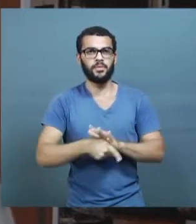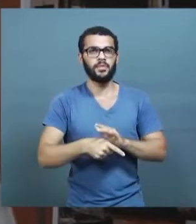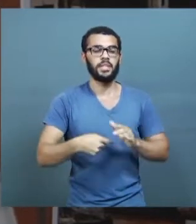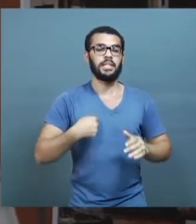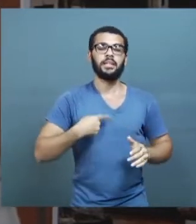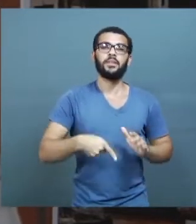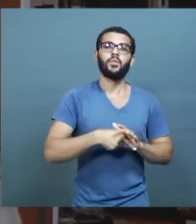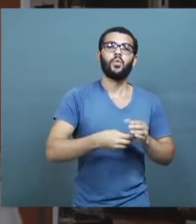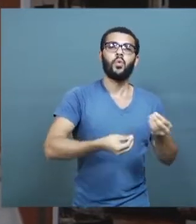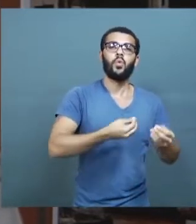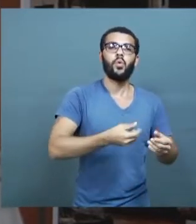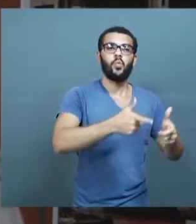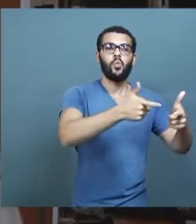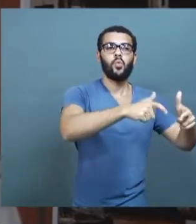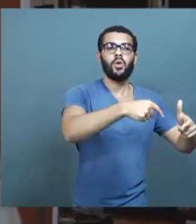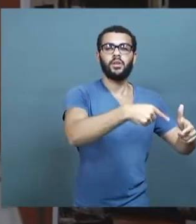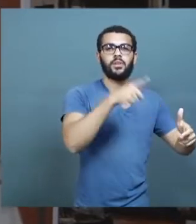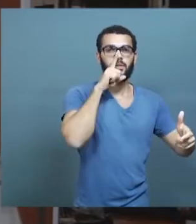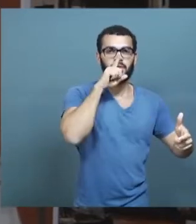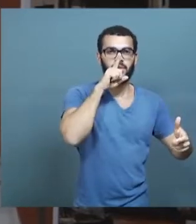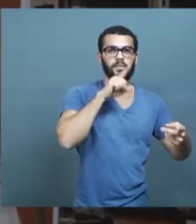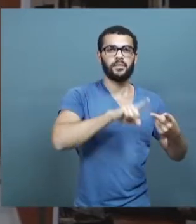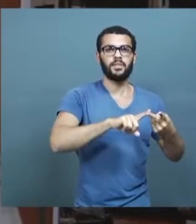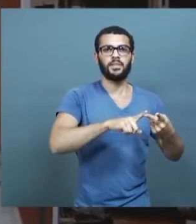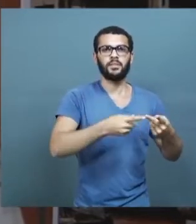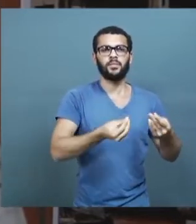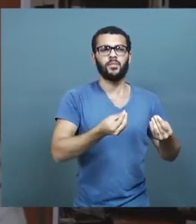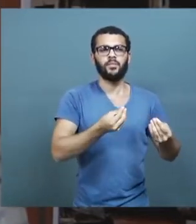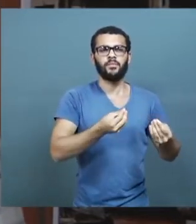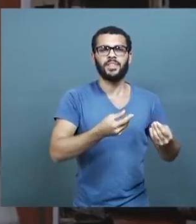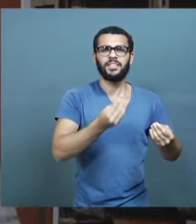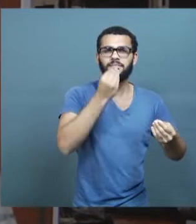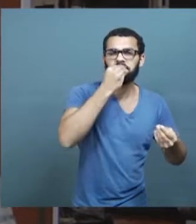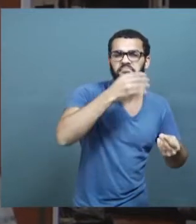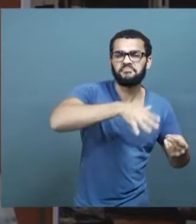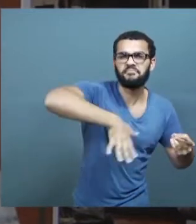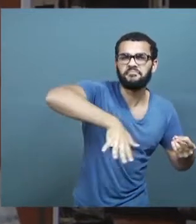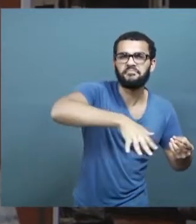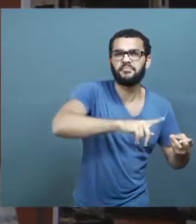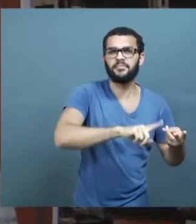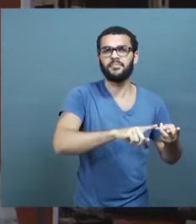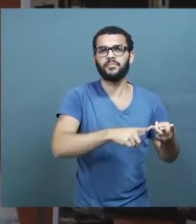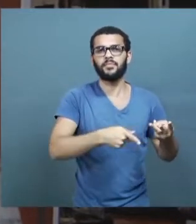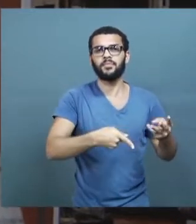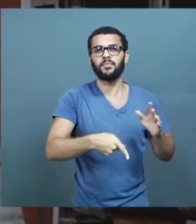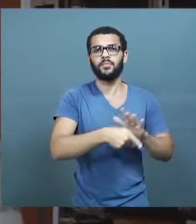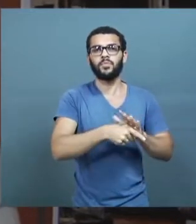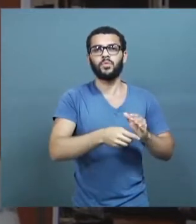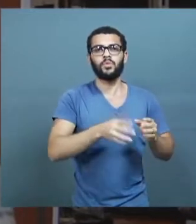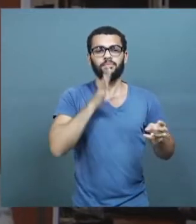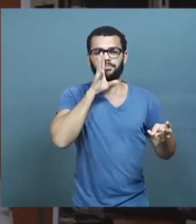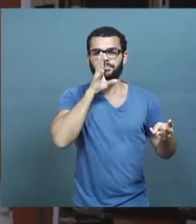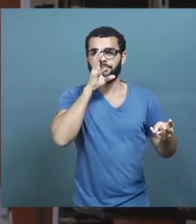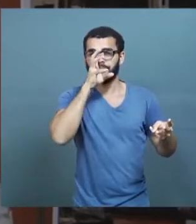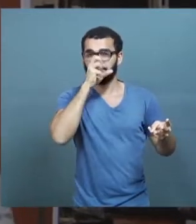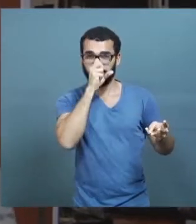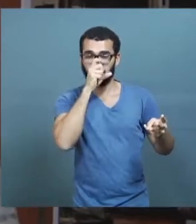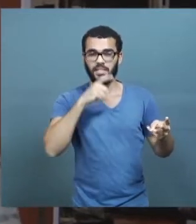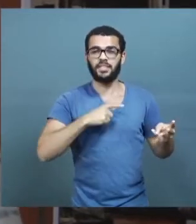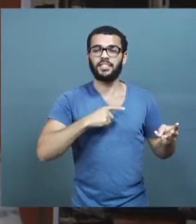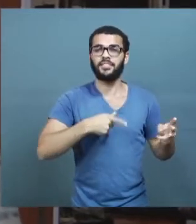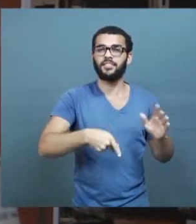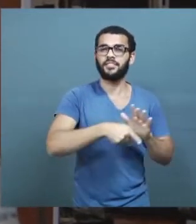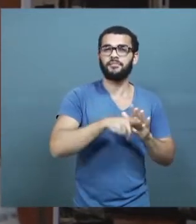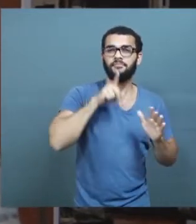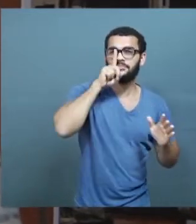risco, o outro eixo vulnerabilidades e riscos, e o outro eixo resiliência e riscos, que são